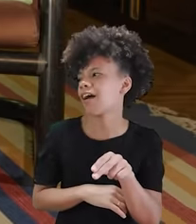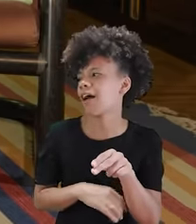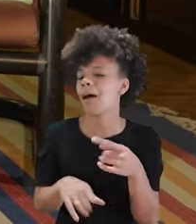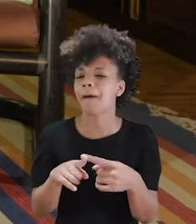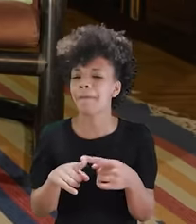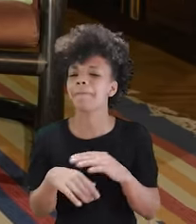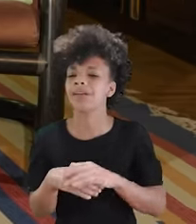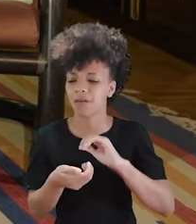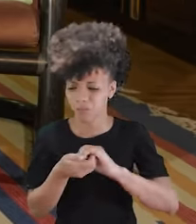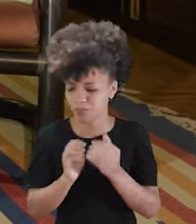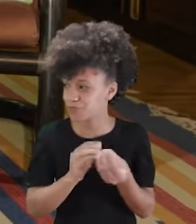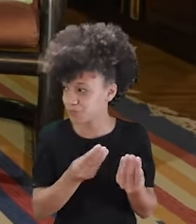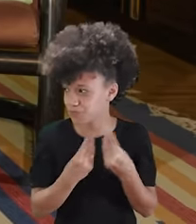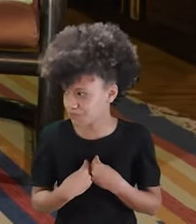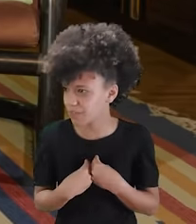aí